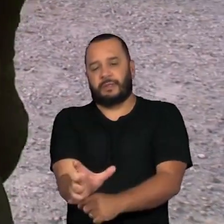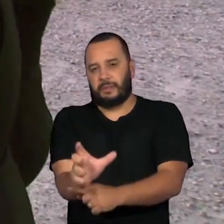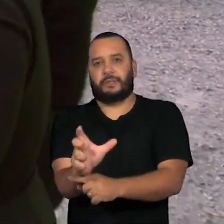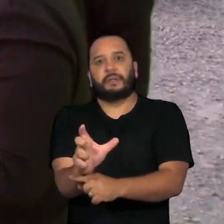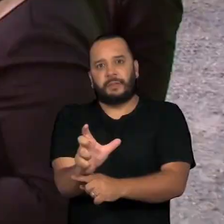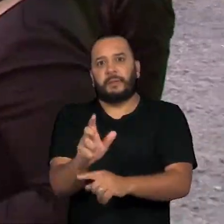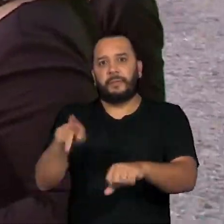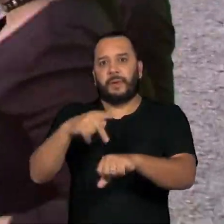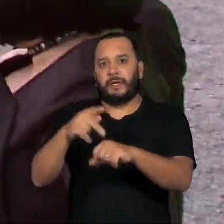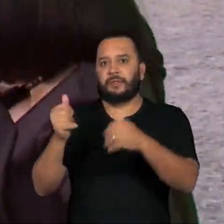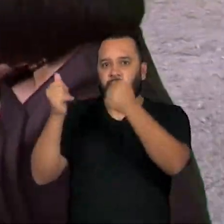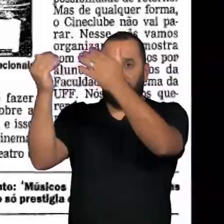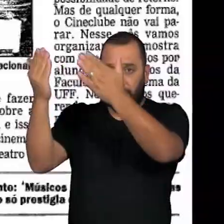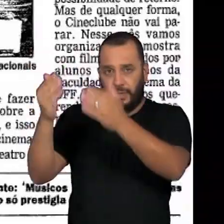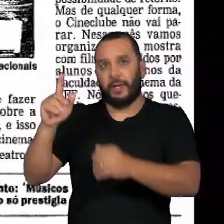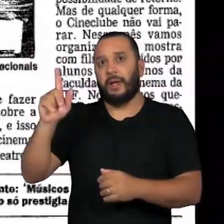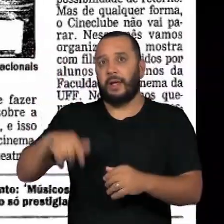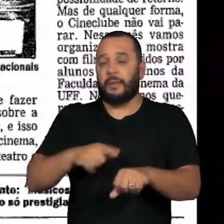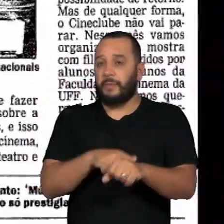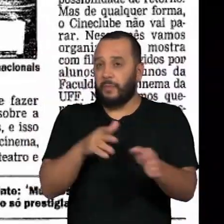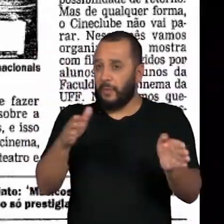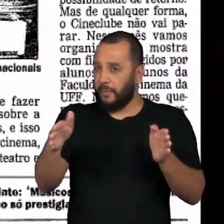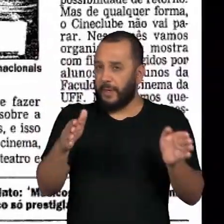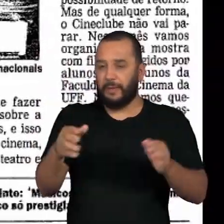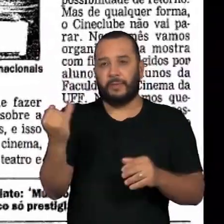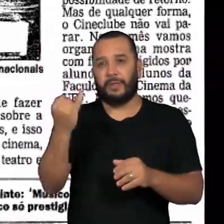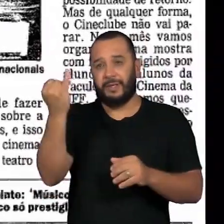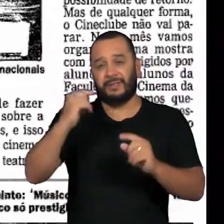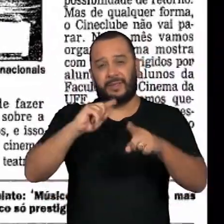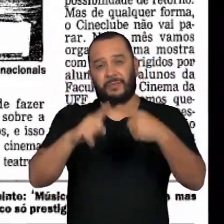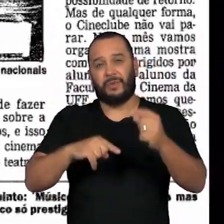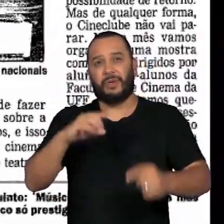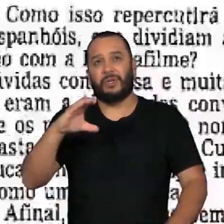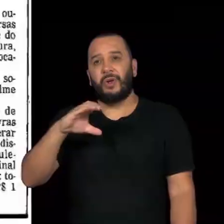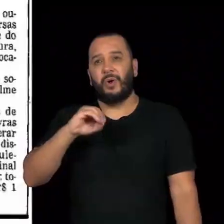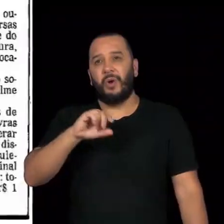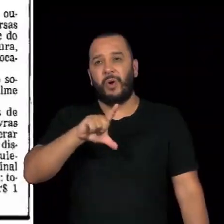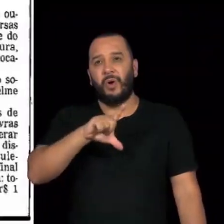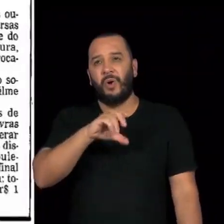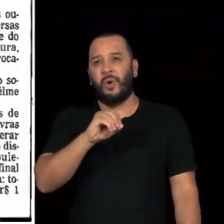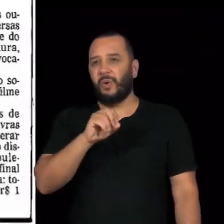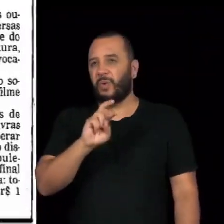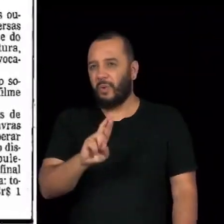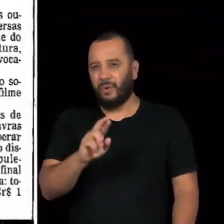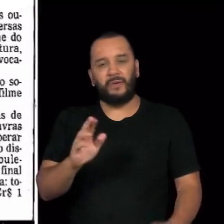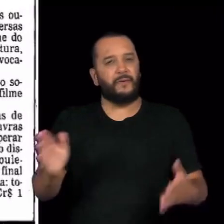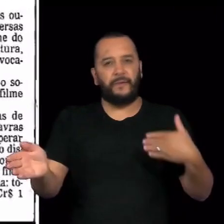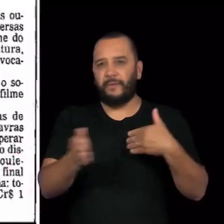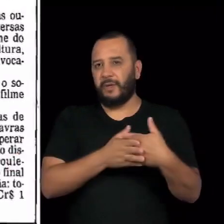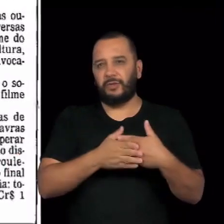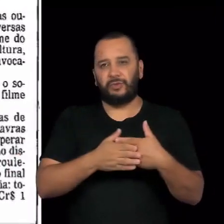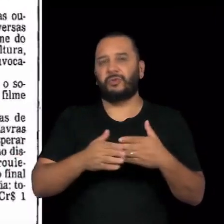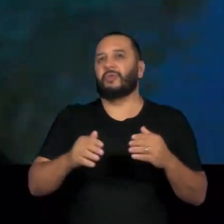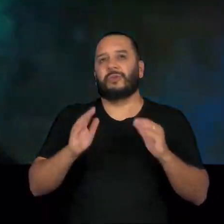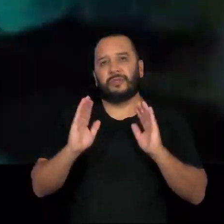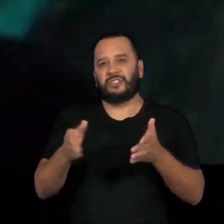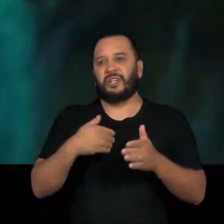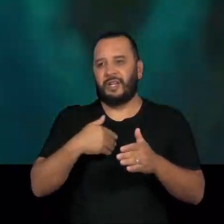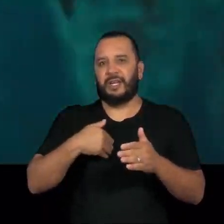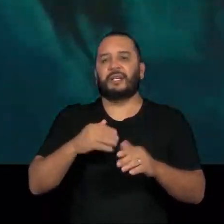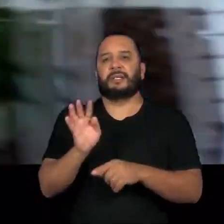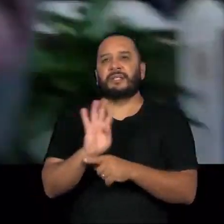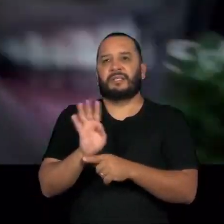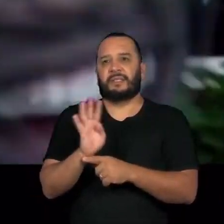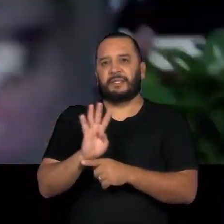Curta, mas logo depois o Plano Collor fecharia as portas da produção do cinema nacional. Nos